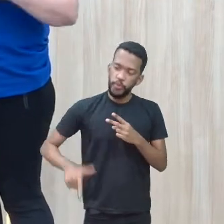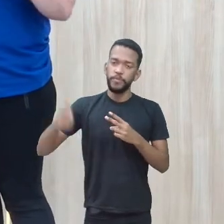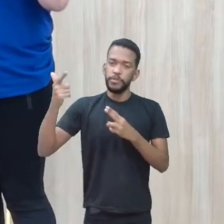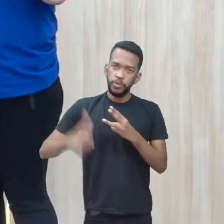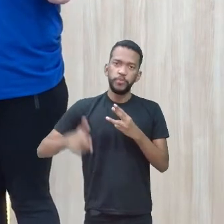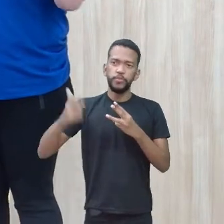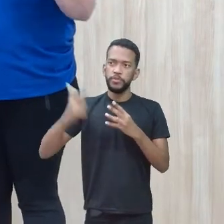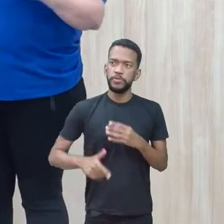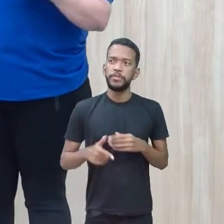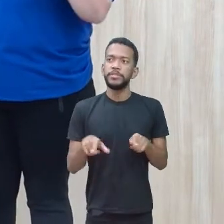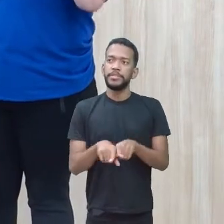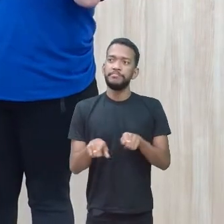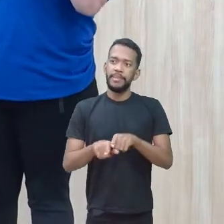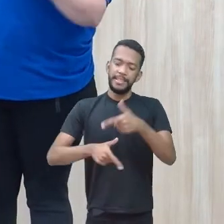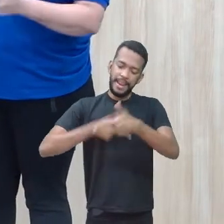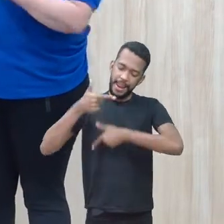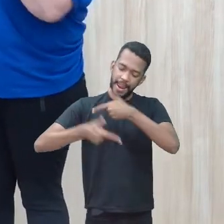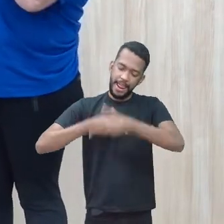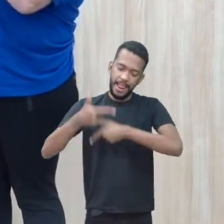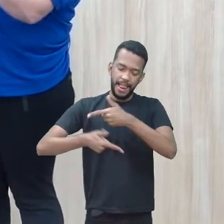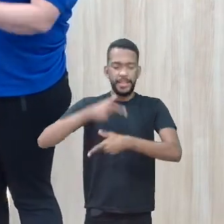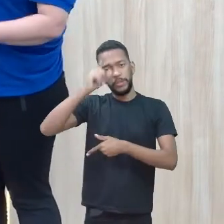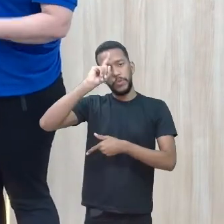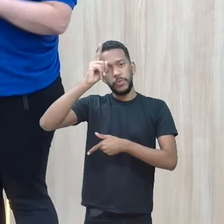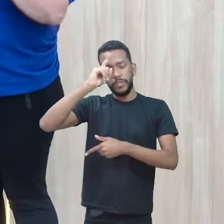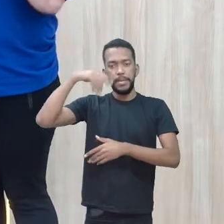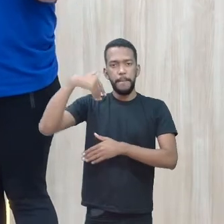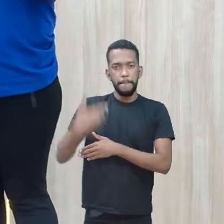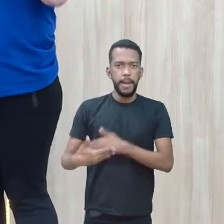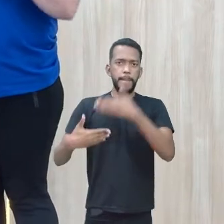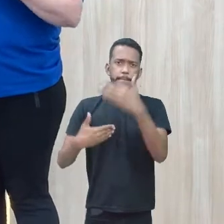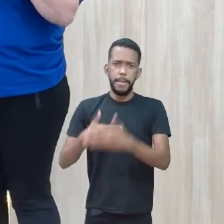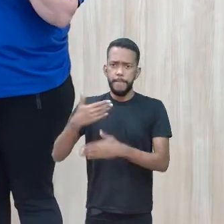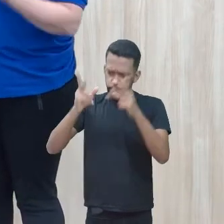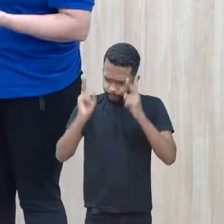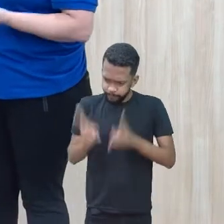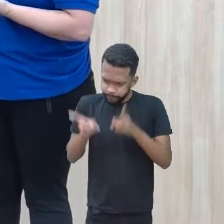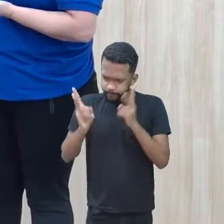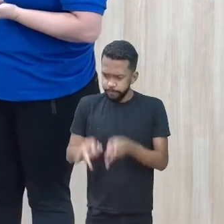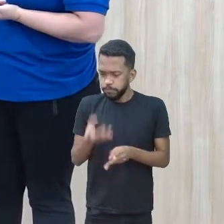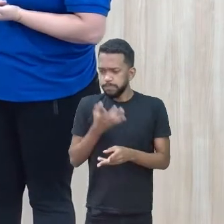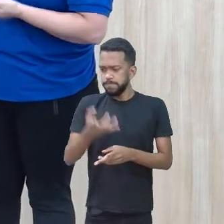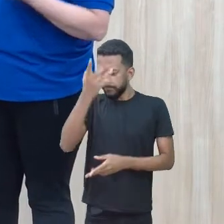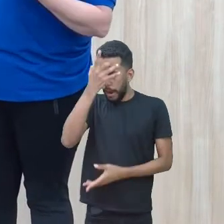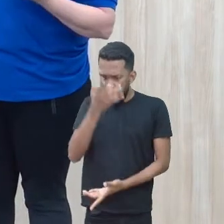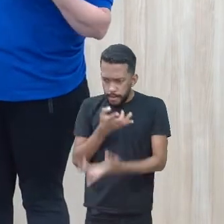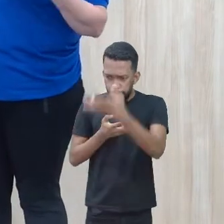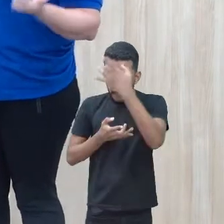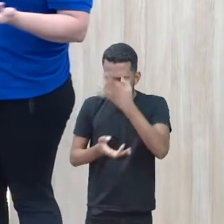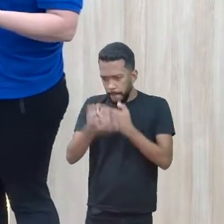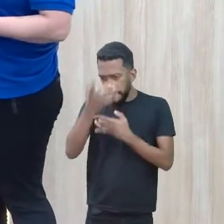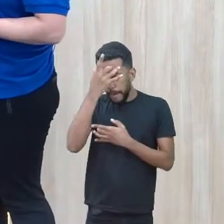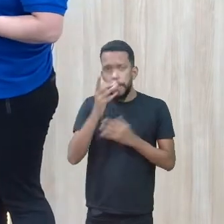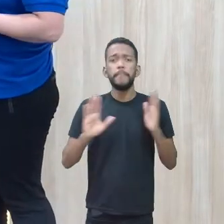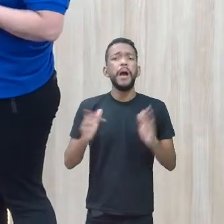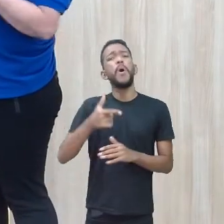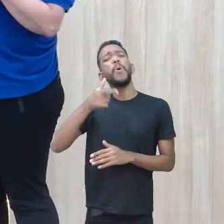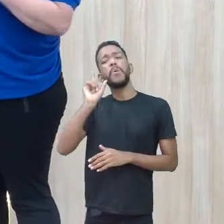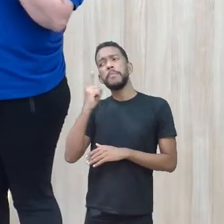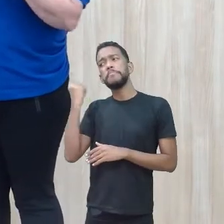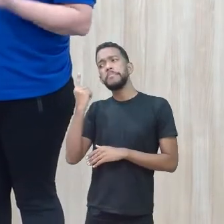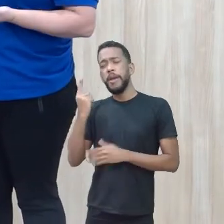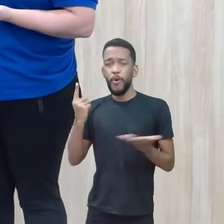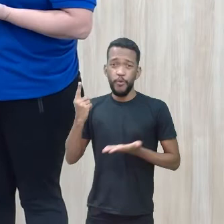E trabalhar todos os dias essa mesma conscientização. Como hoje é a segunda aula, eu